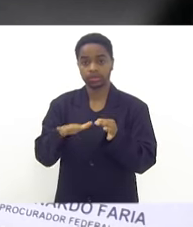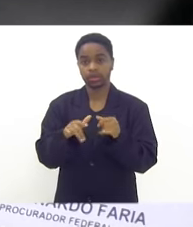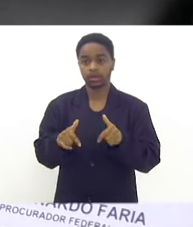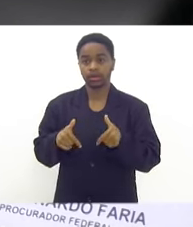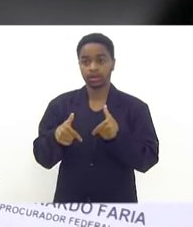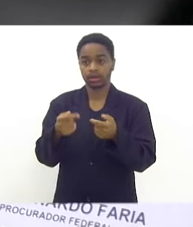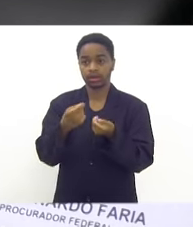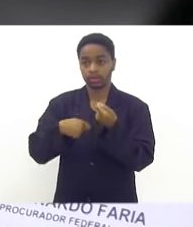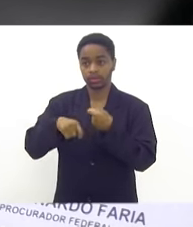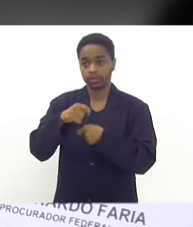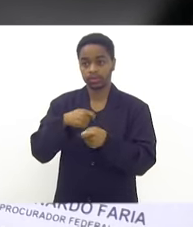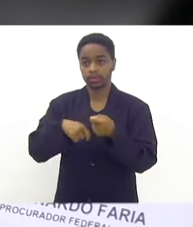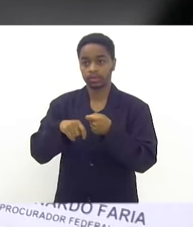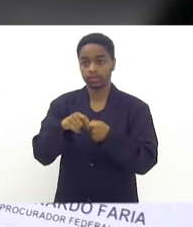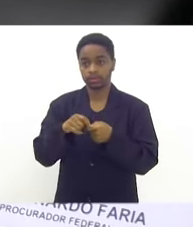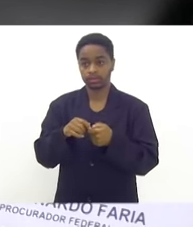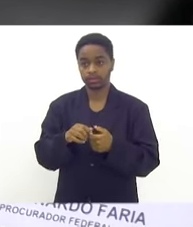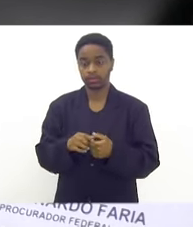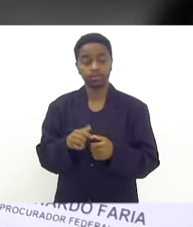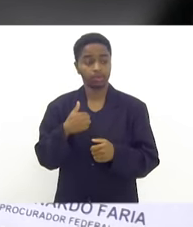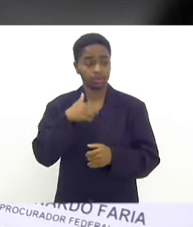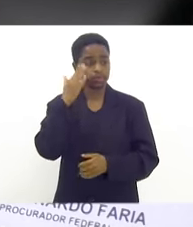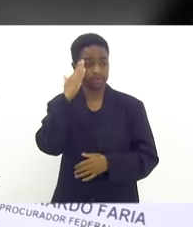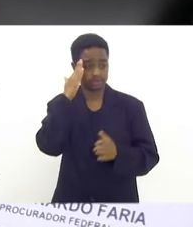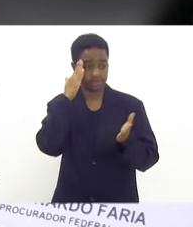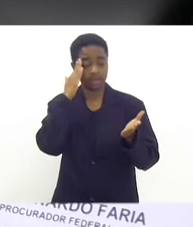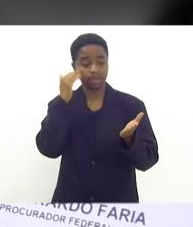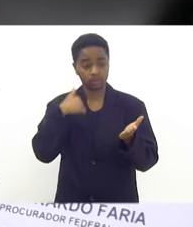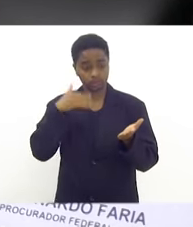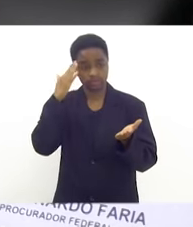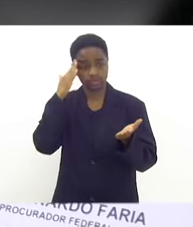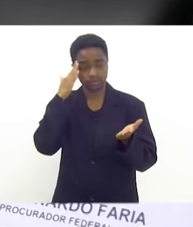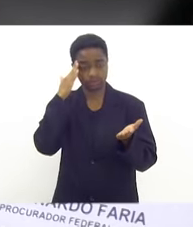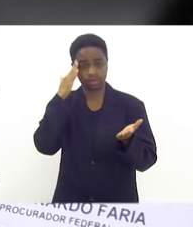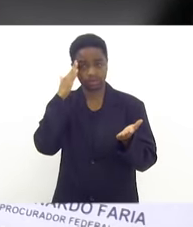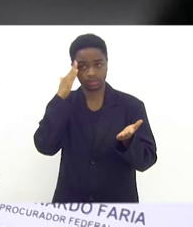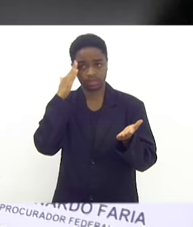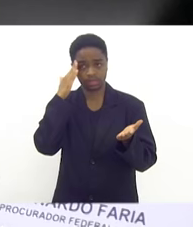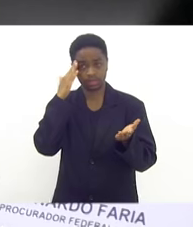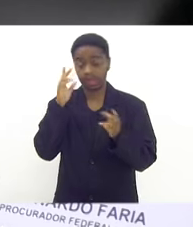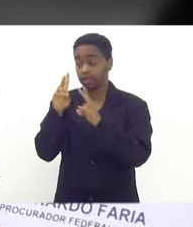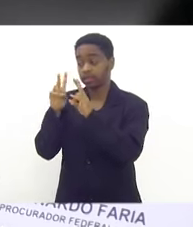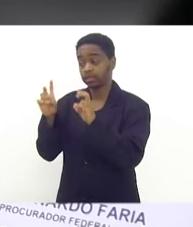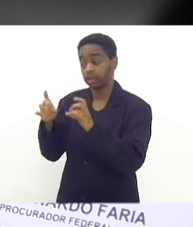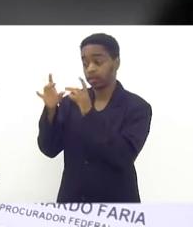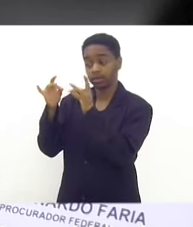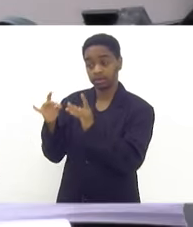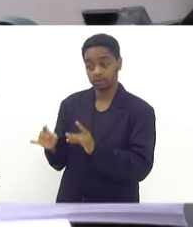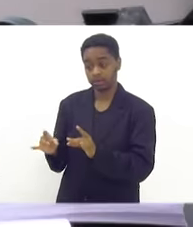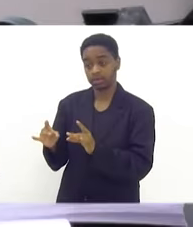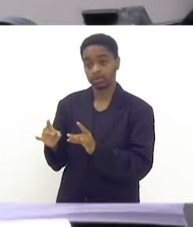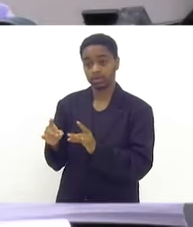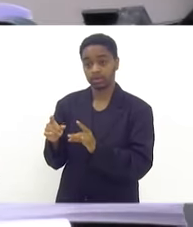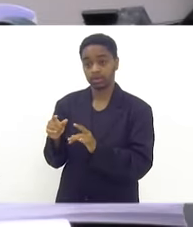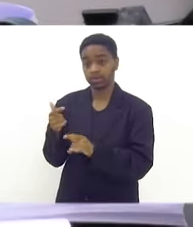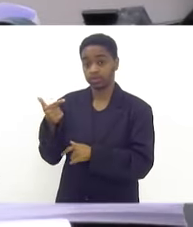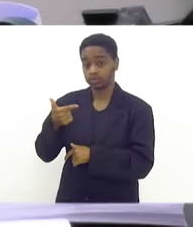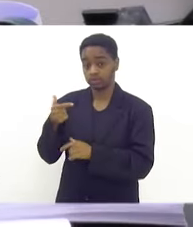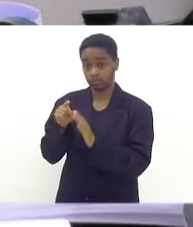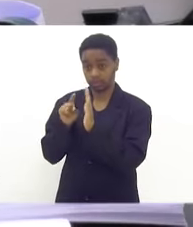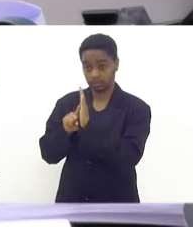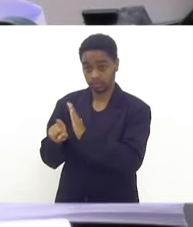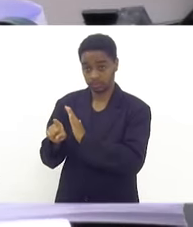órgão Estadual liou Eu sei deput eu sei so um tema específico que a segunda pergunta seguin em